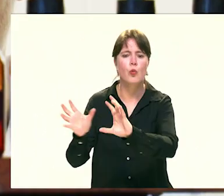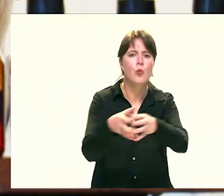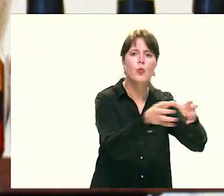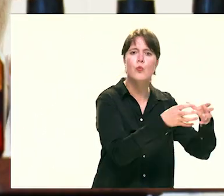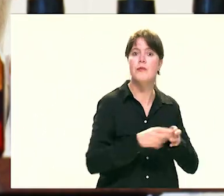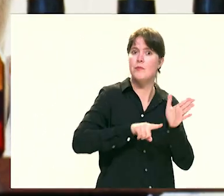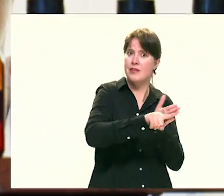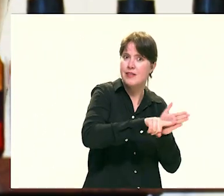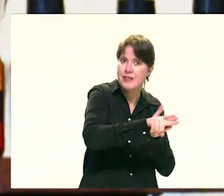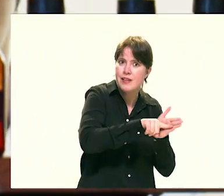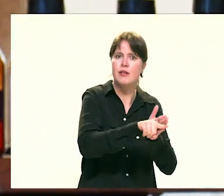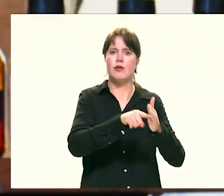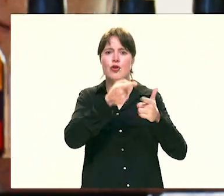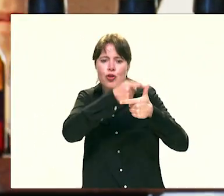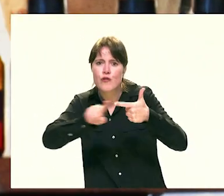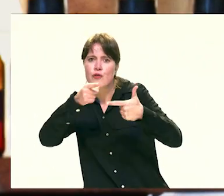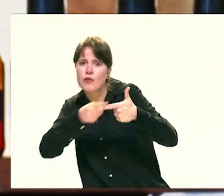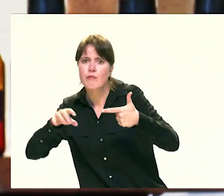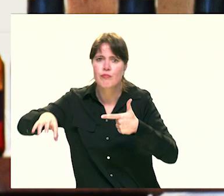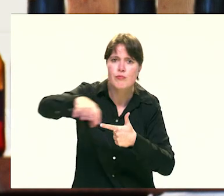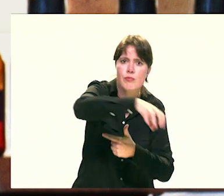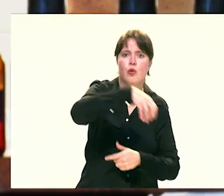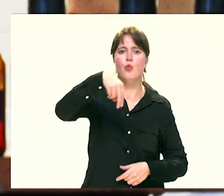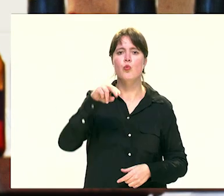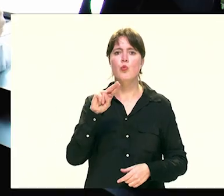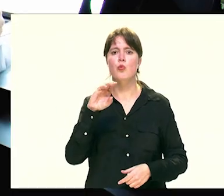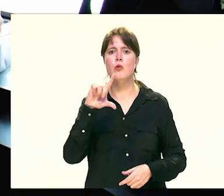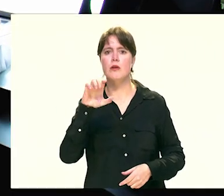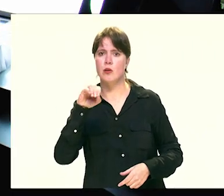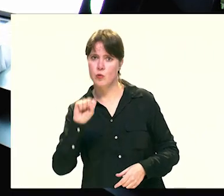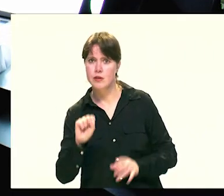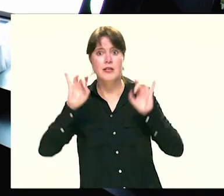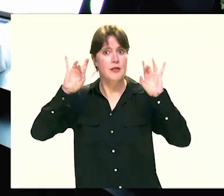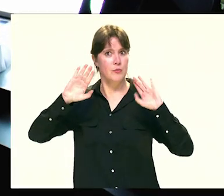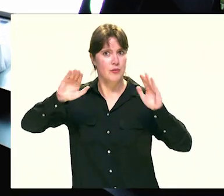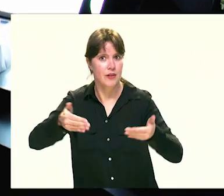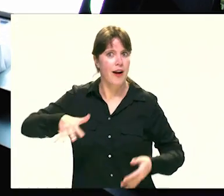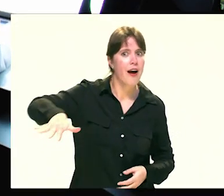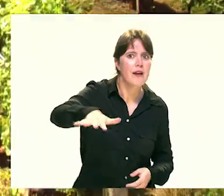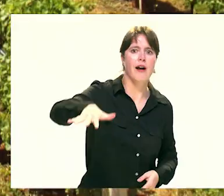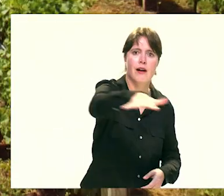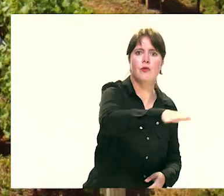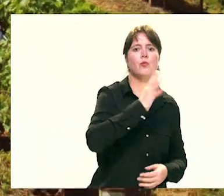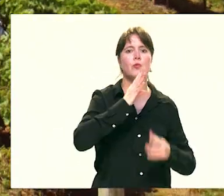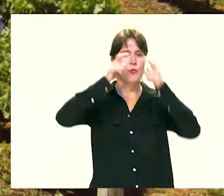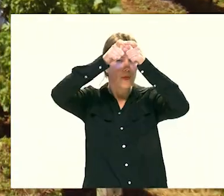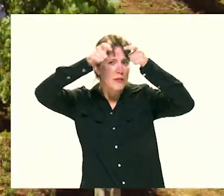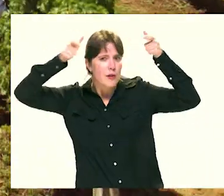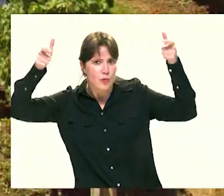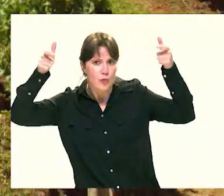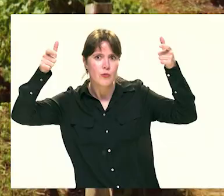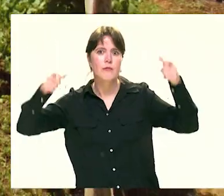trabalhos, os grupos de pesquisa se subdividem em núcleos específicos das áreas de conhecimento. Da pesquisa